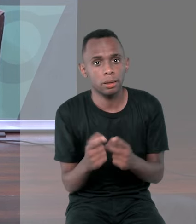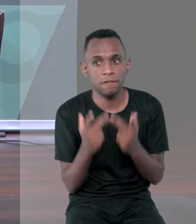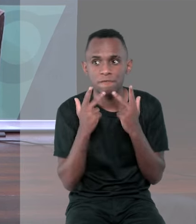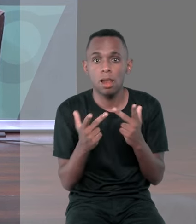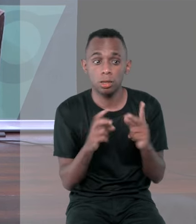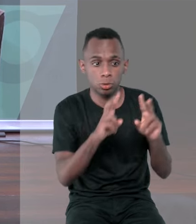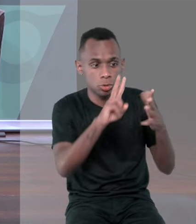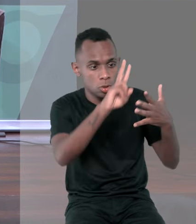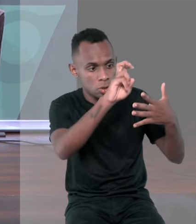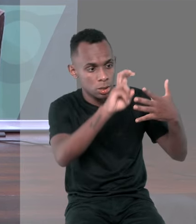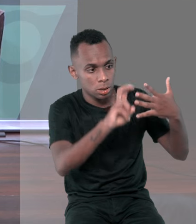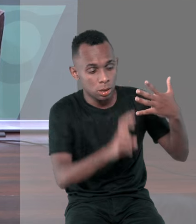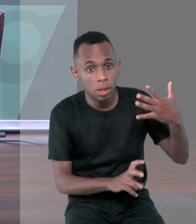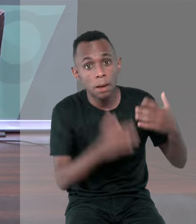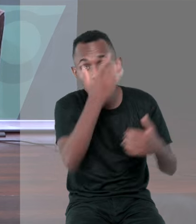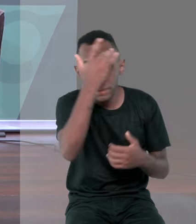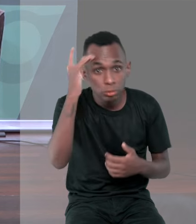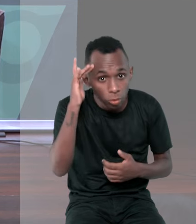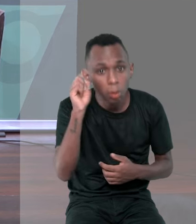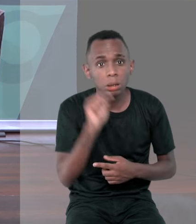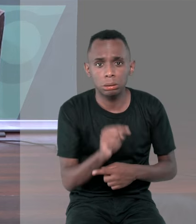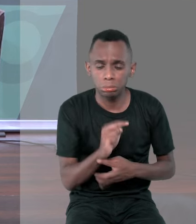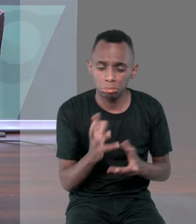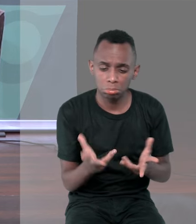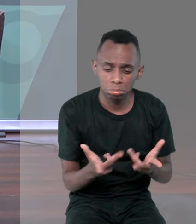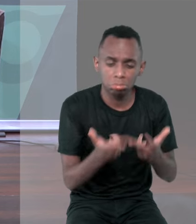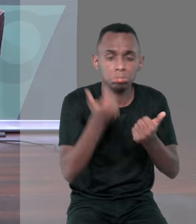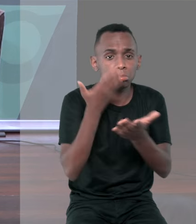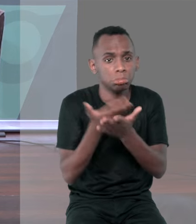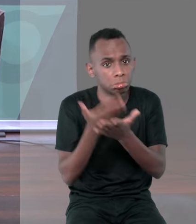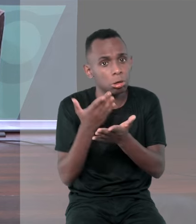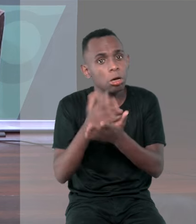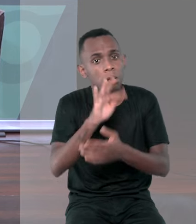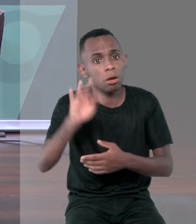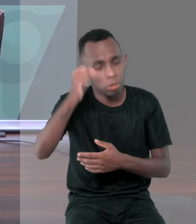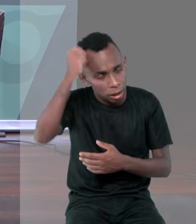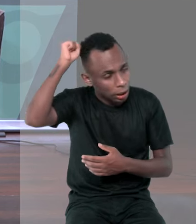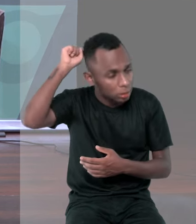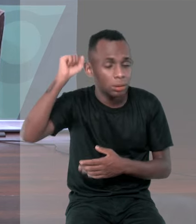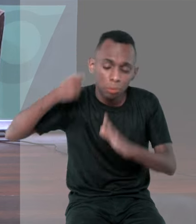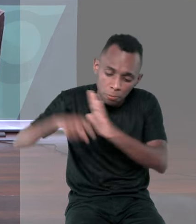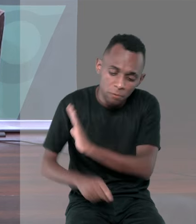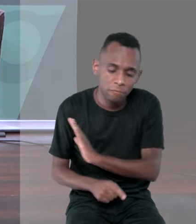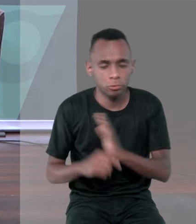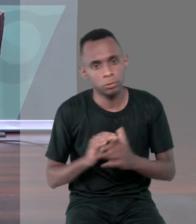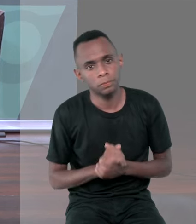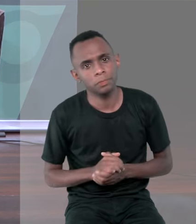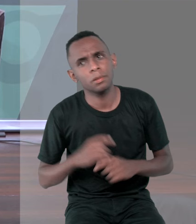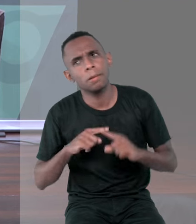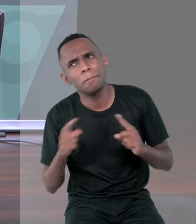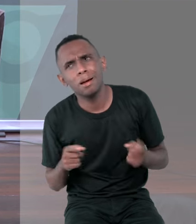de pessoas que se qualificaram, né, enquanto acadêmicos. Não significa